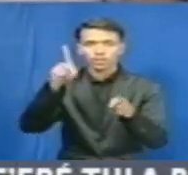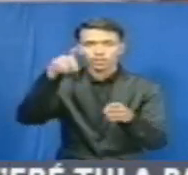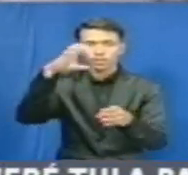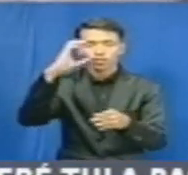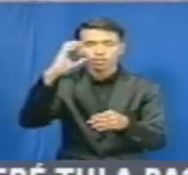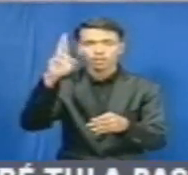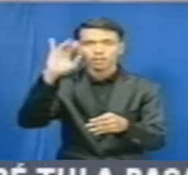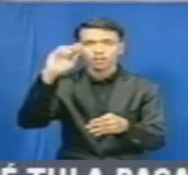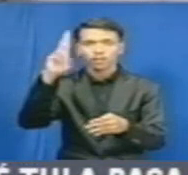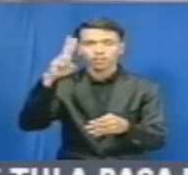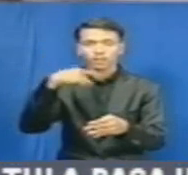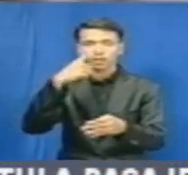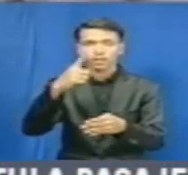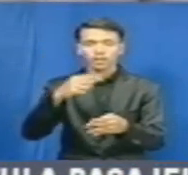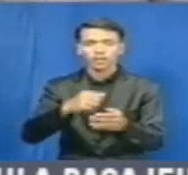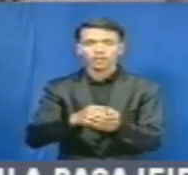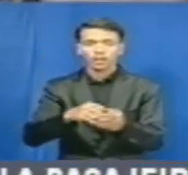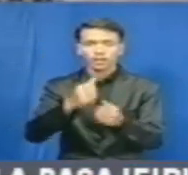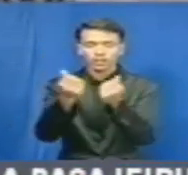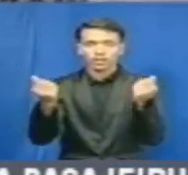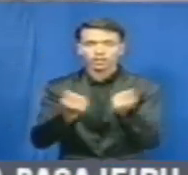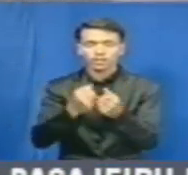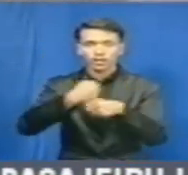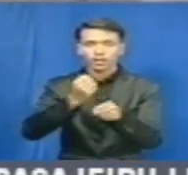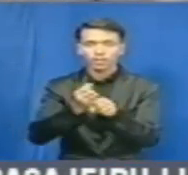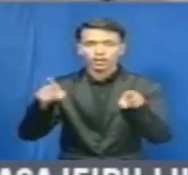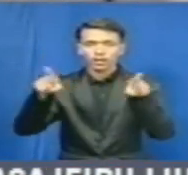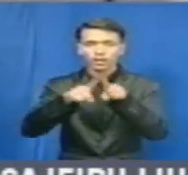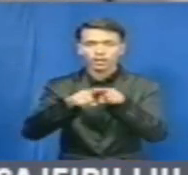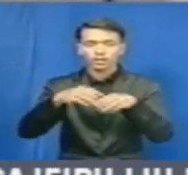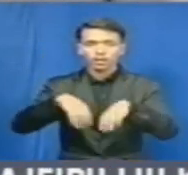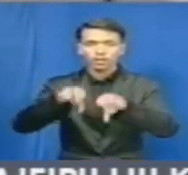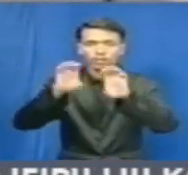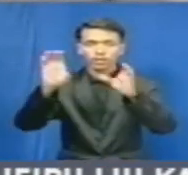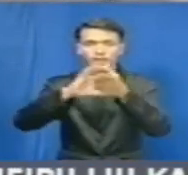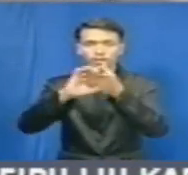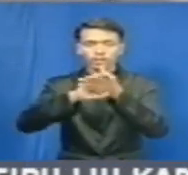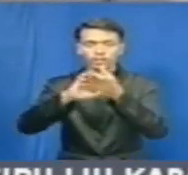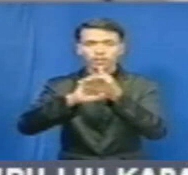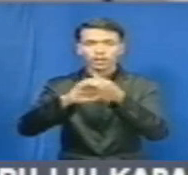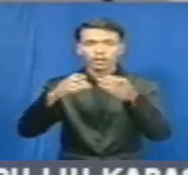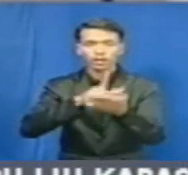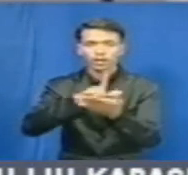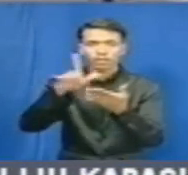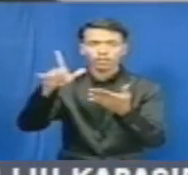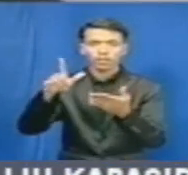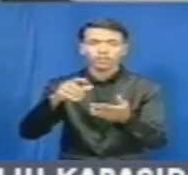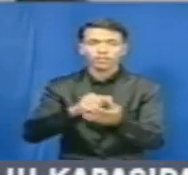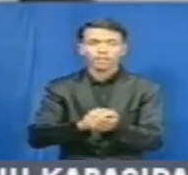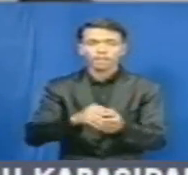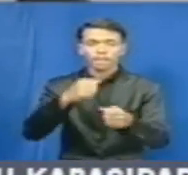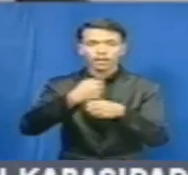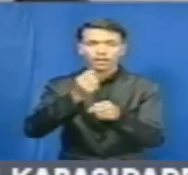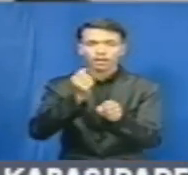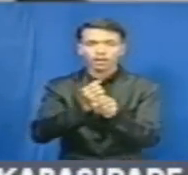Actuir, serviço na agência Chamer PC Halo, Macanesa, um bilhete e avião. Inclui trata visa Inglaterra,